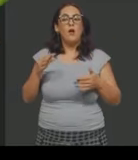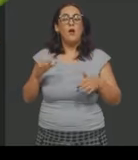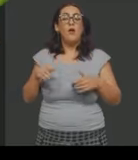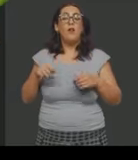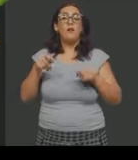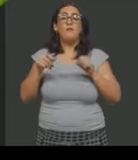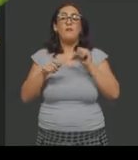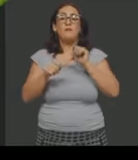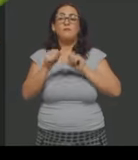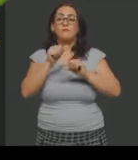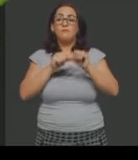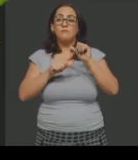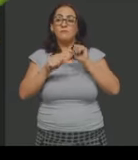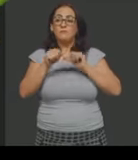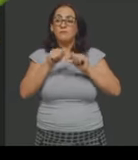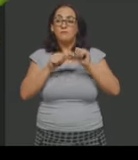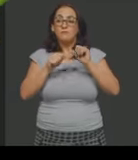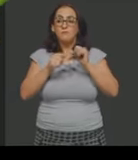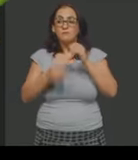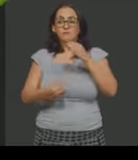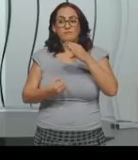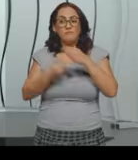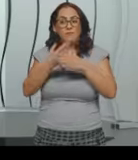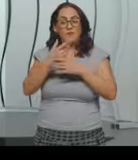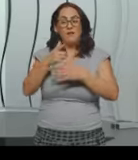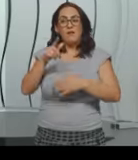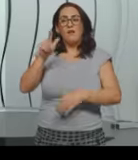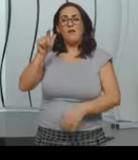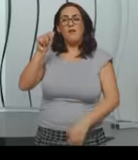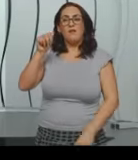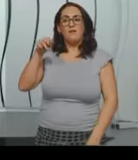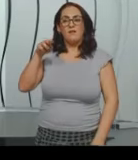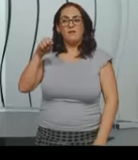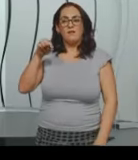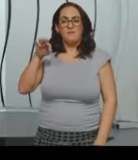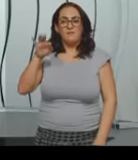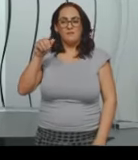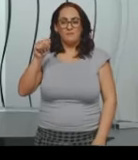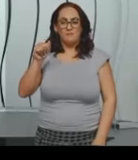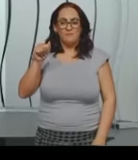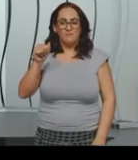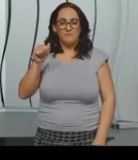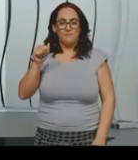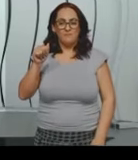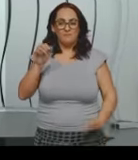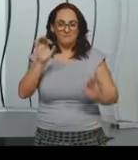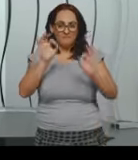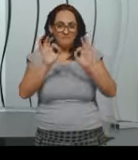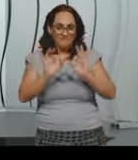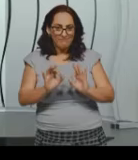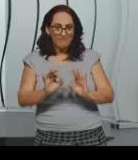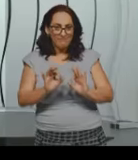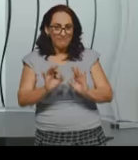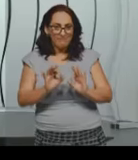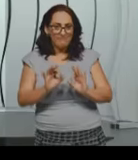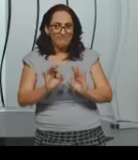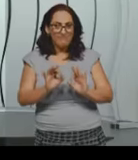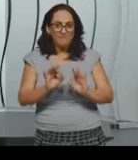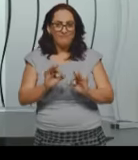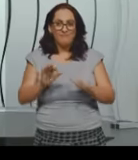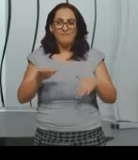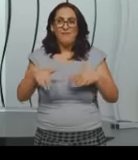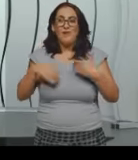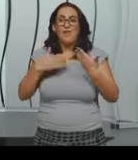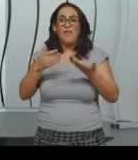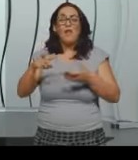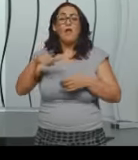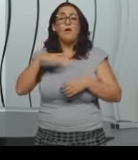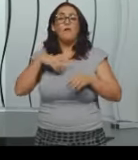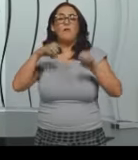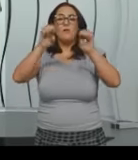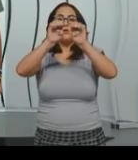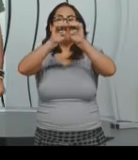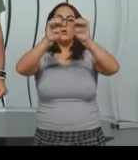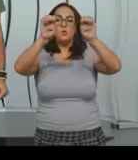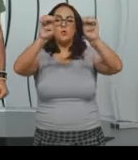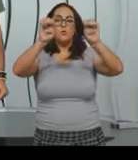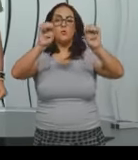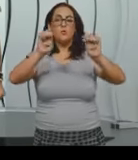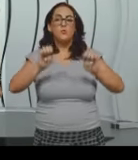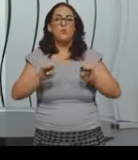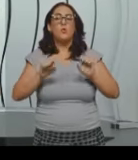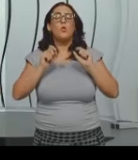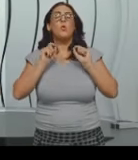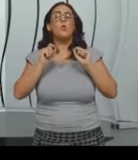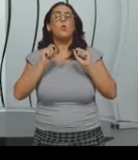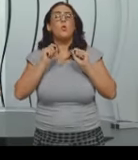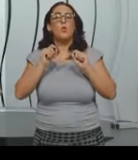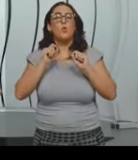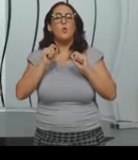vai produzir o quê? Gametas, certo? Então, aqui, então, eu vou ter uma estrutura masculina